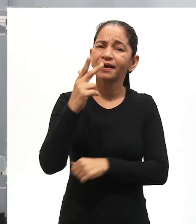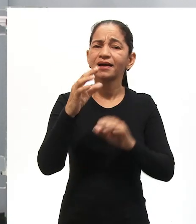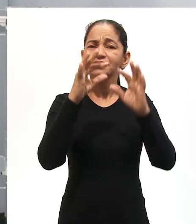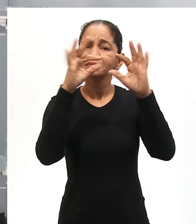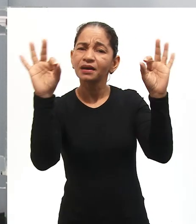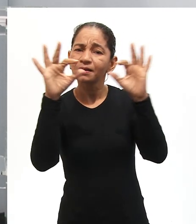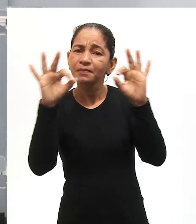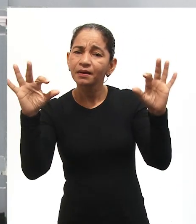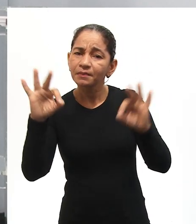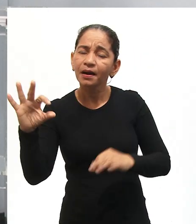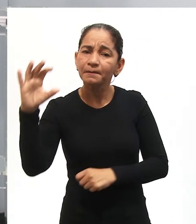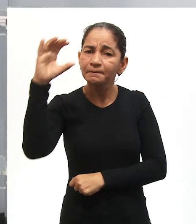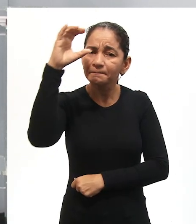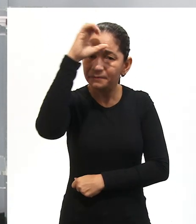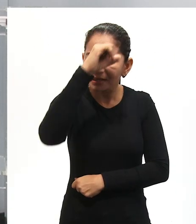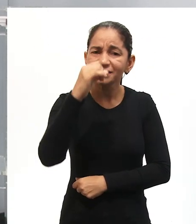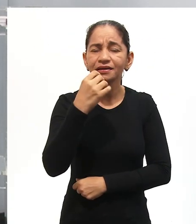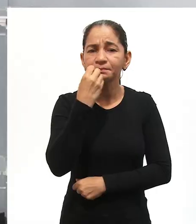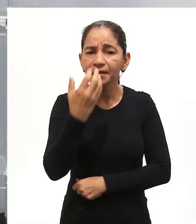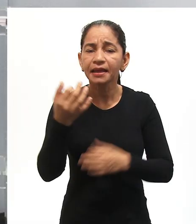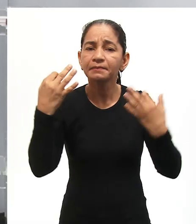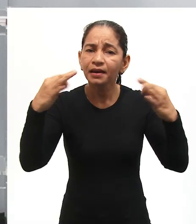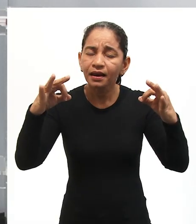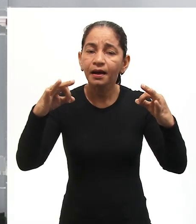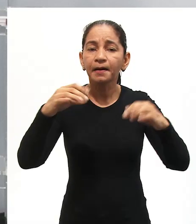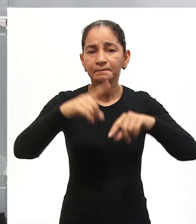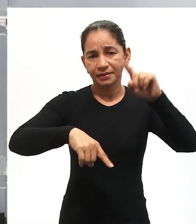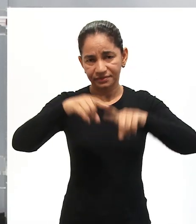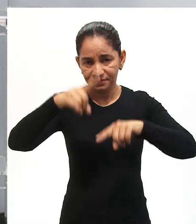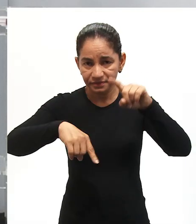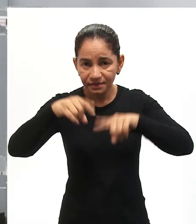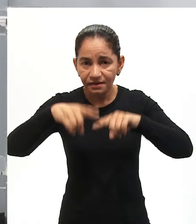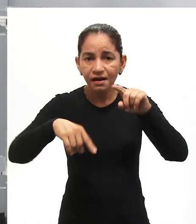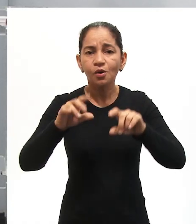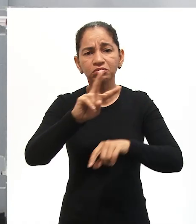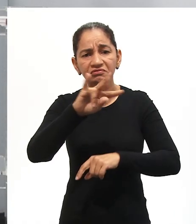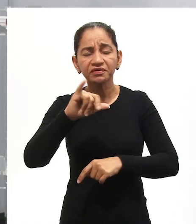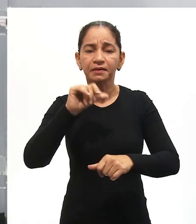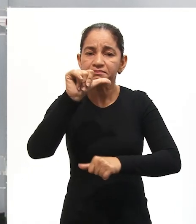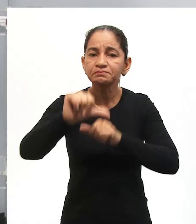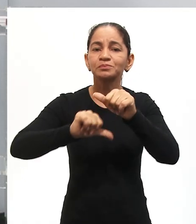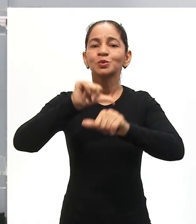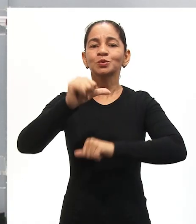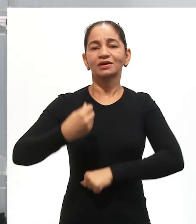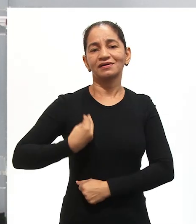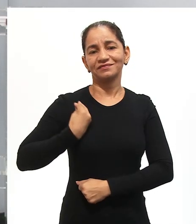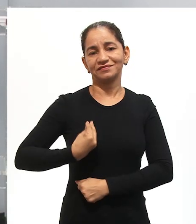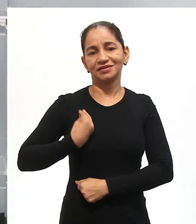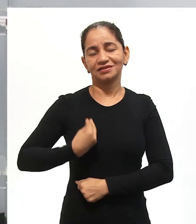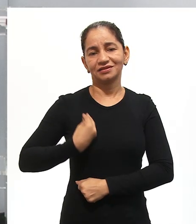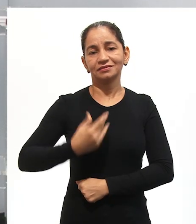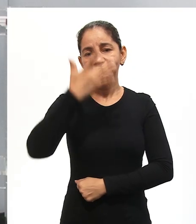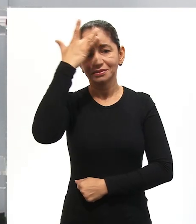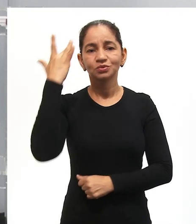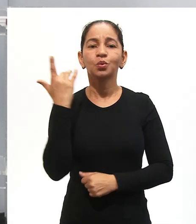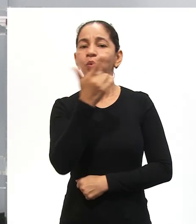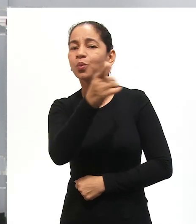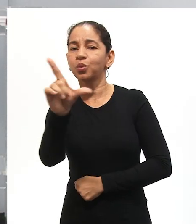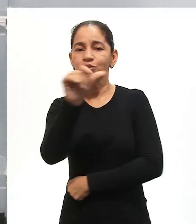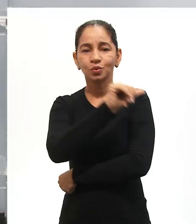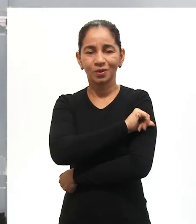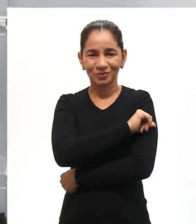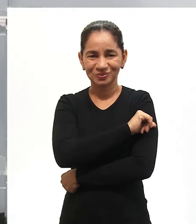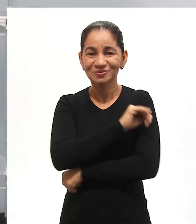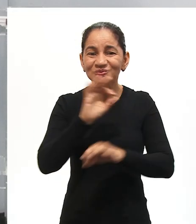bonito isso, nós estarmos preparando materiais que vai transformar vidas. Então, assim,